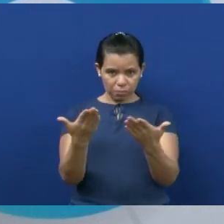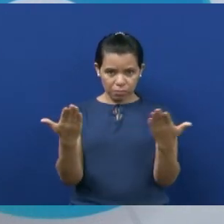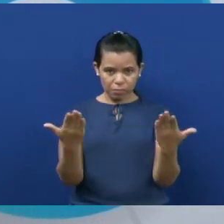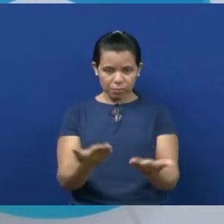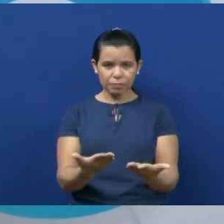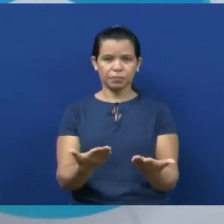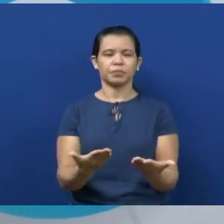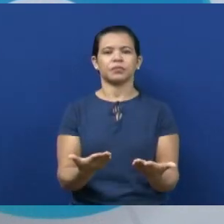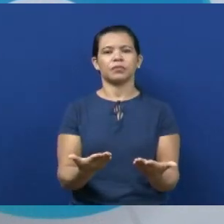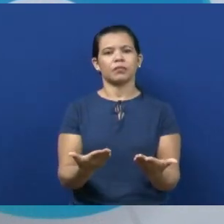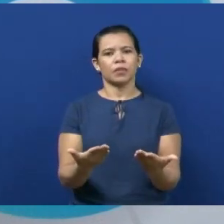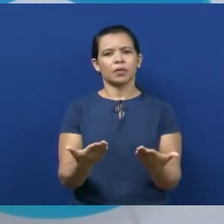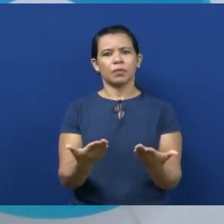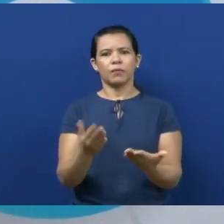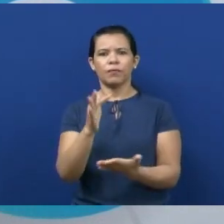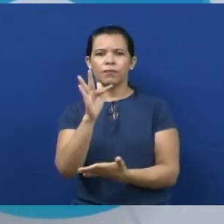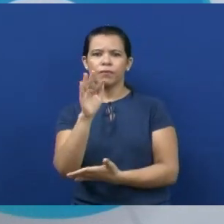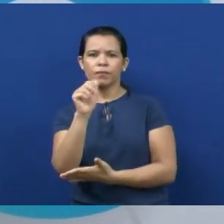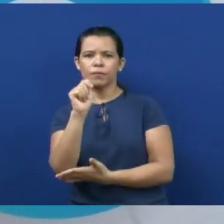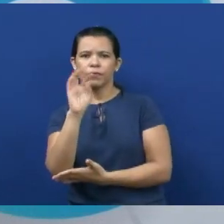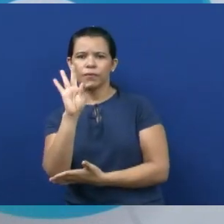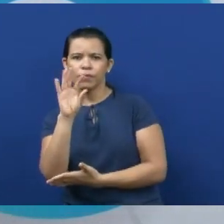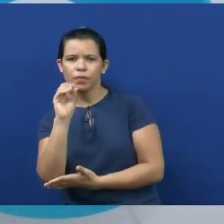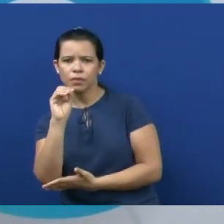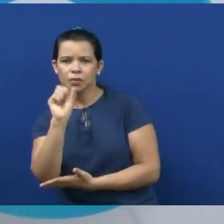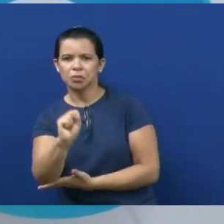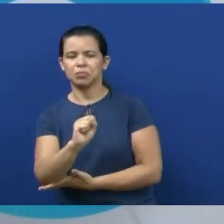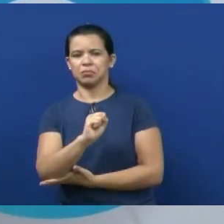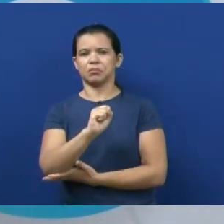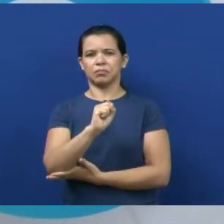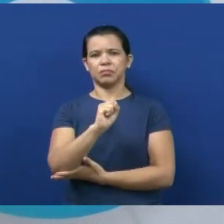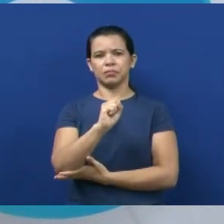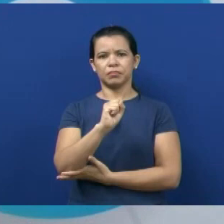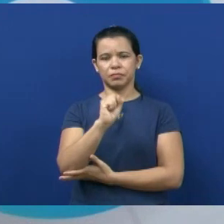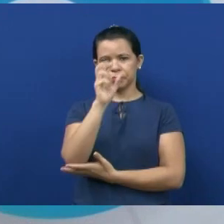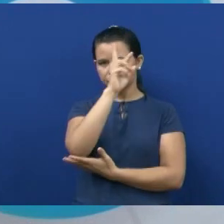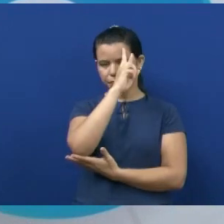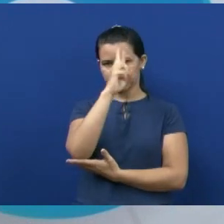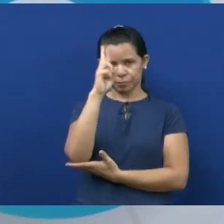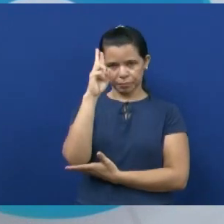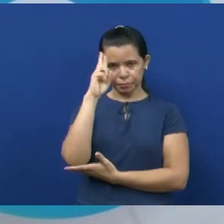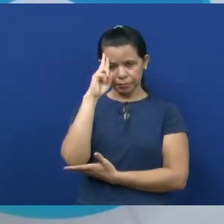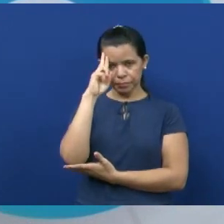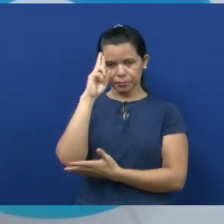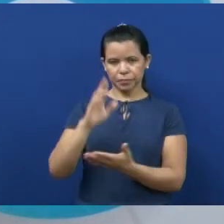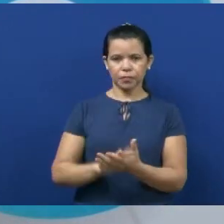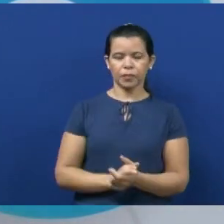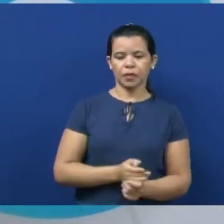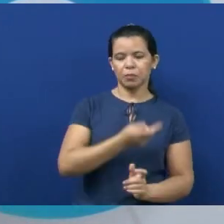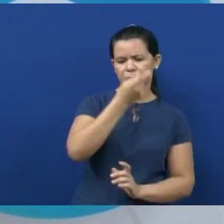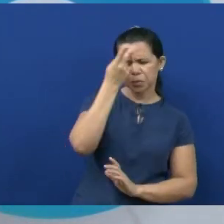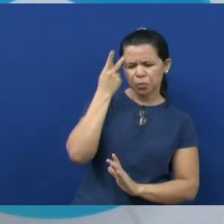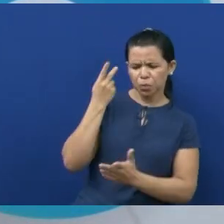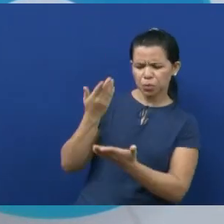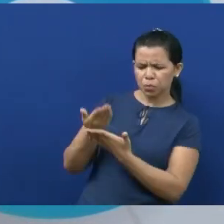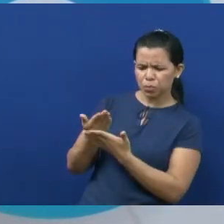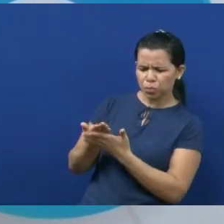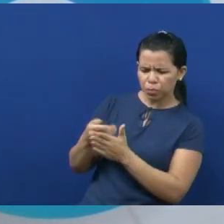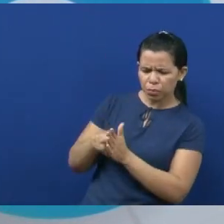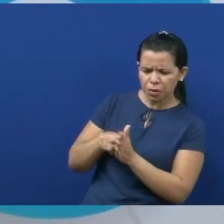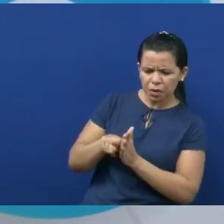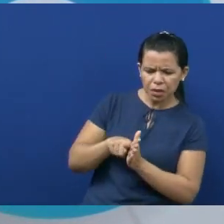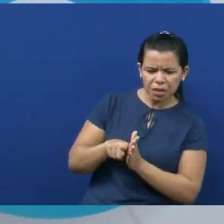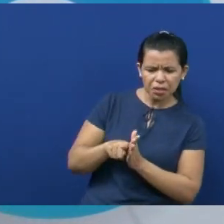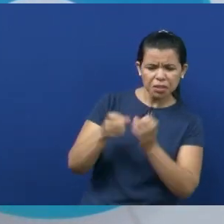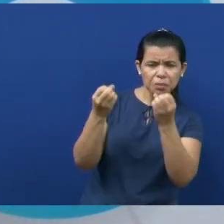uma repetição de fatos históricos. Cabe ao historiador dizer se esse fato é importante